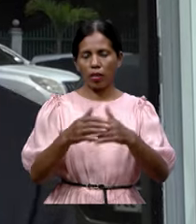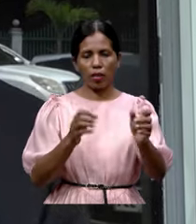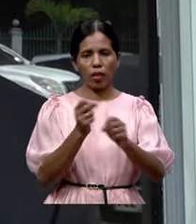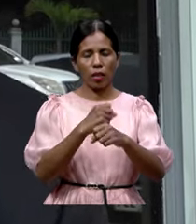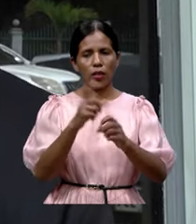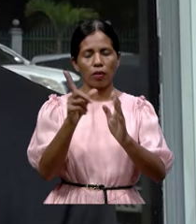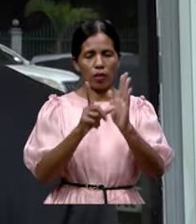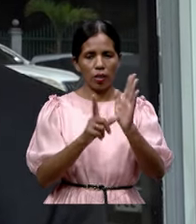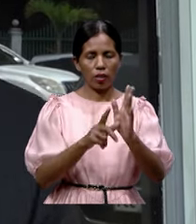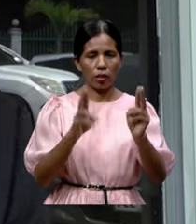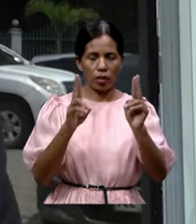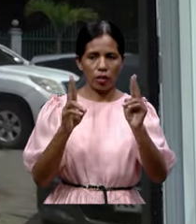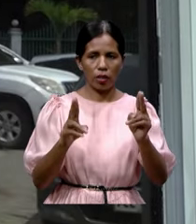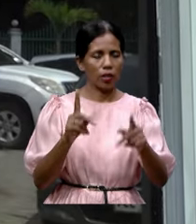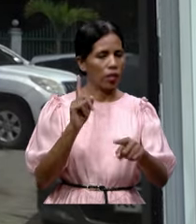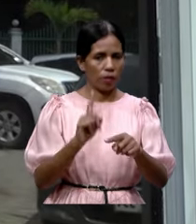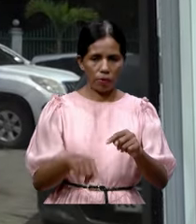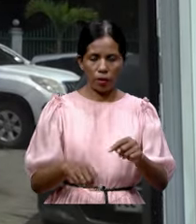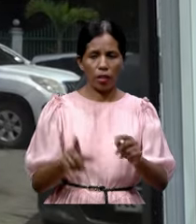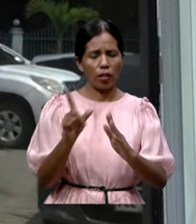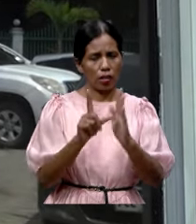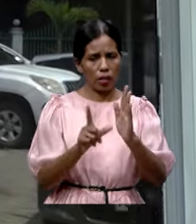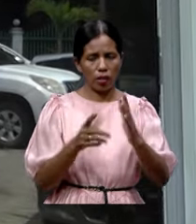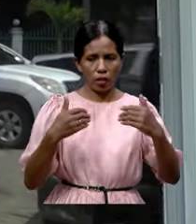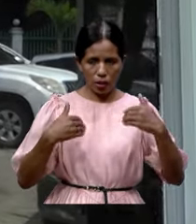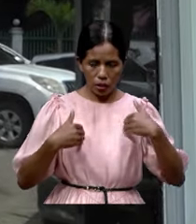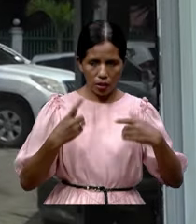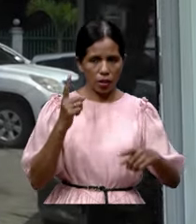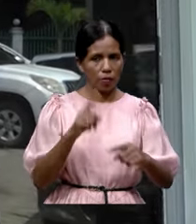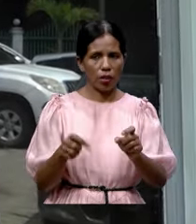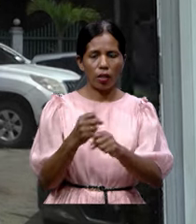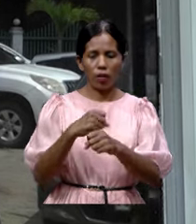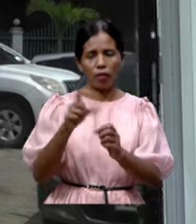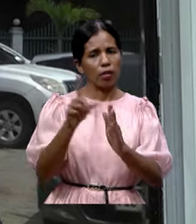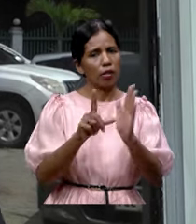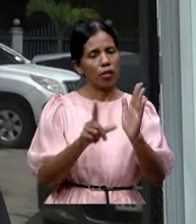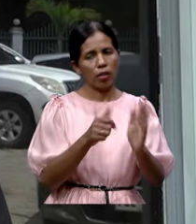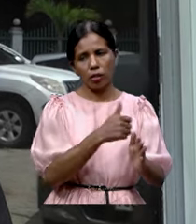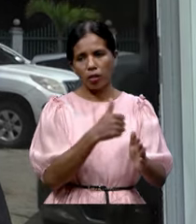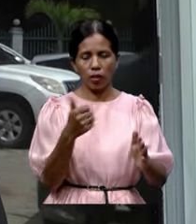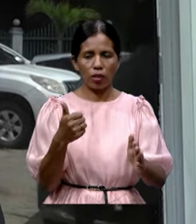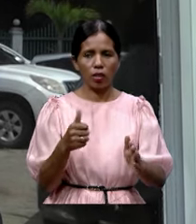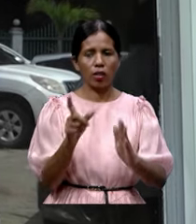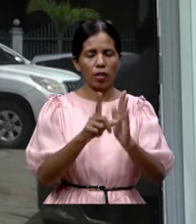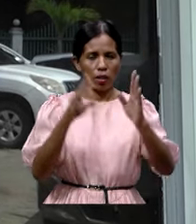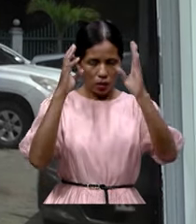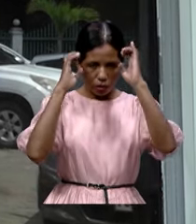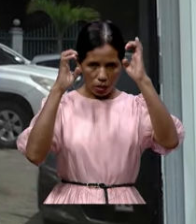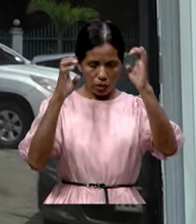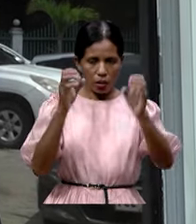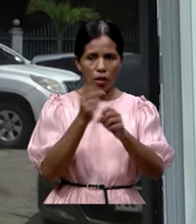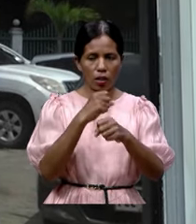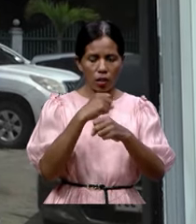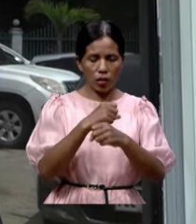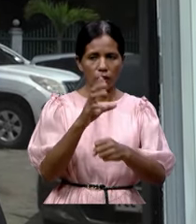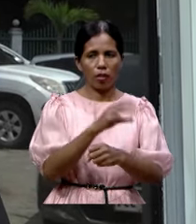de caráter emergência, de la vela. E lei de gestione, la vela de ano, halo falei, sei lá, por exemplo, lei base de educação, trata o